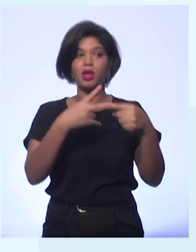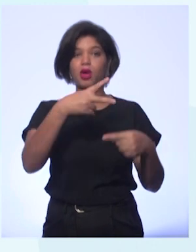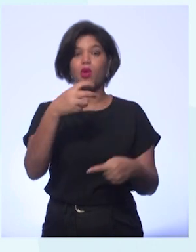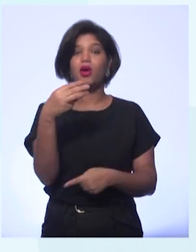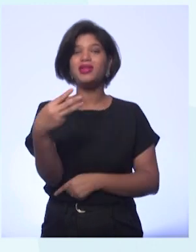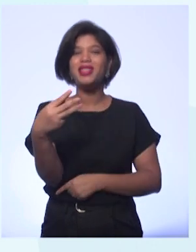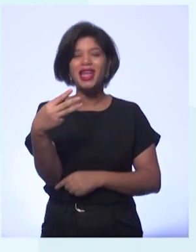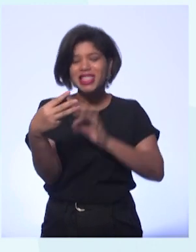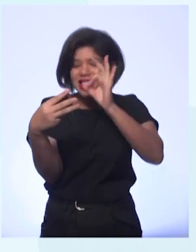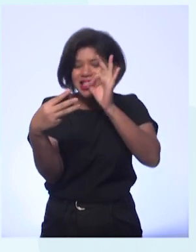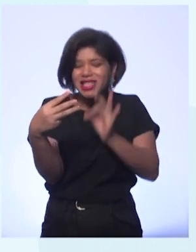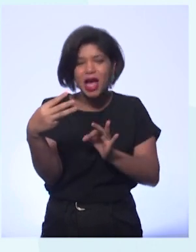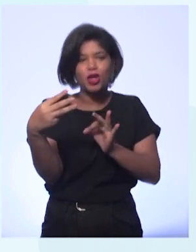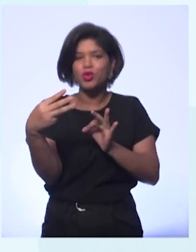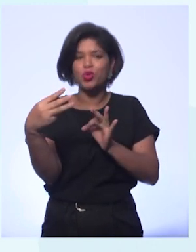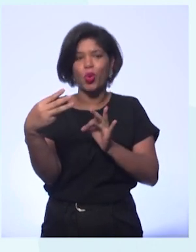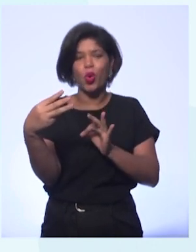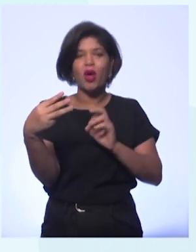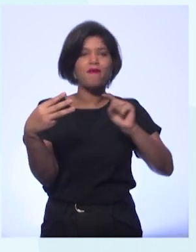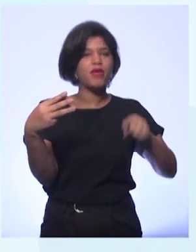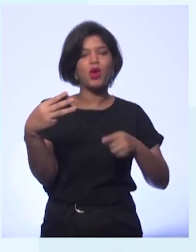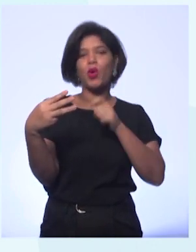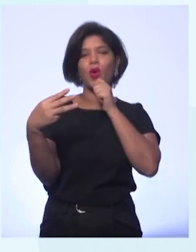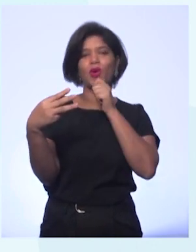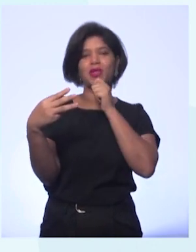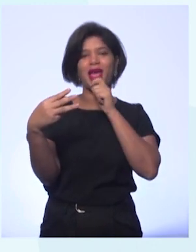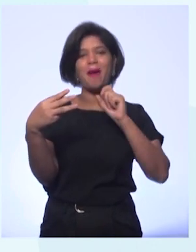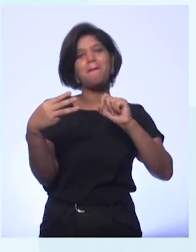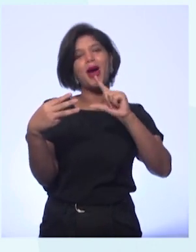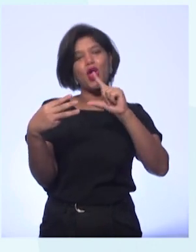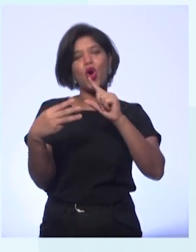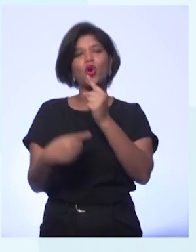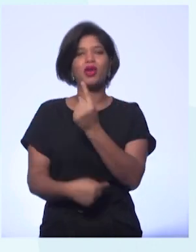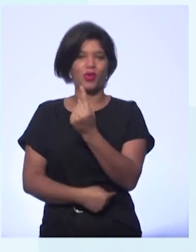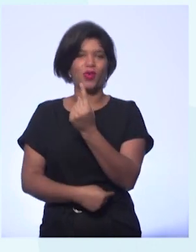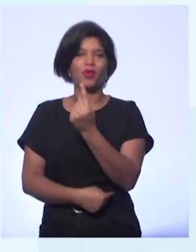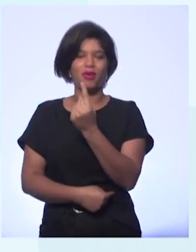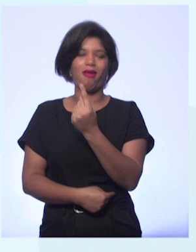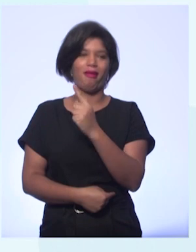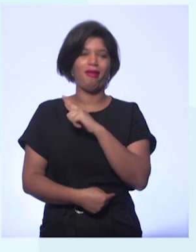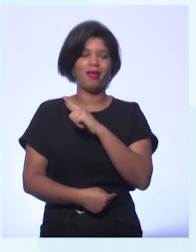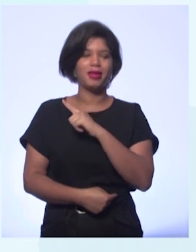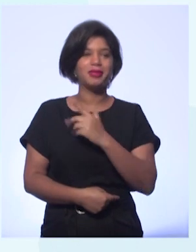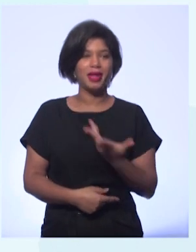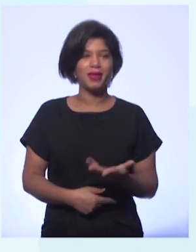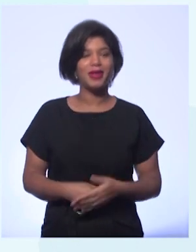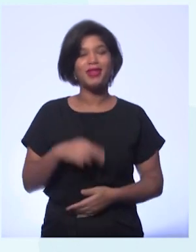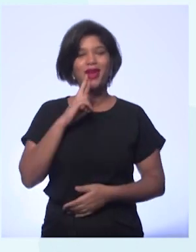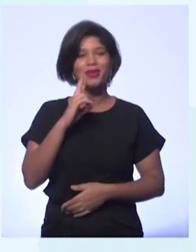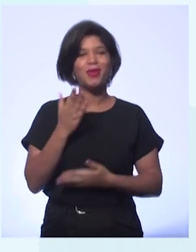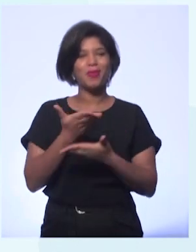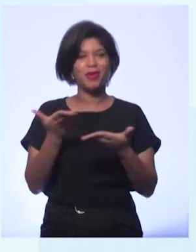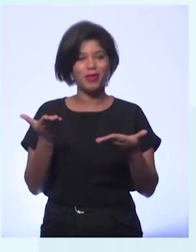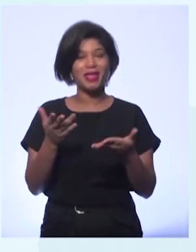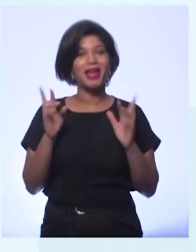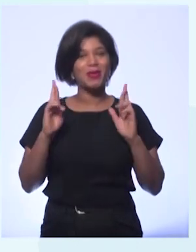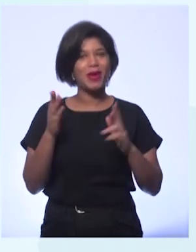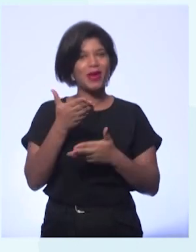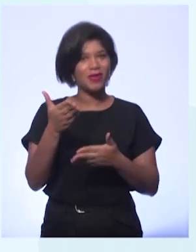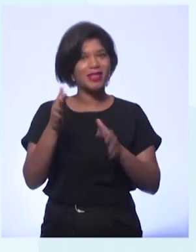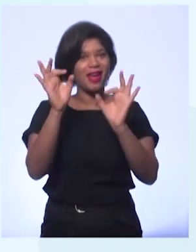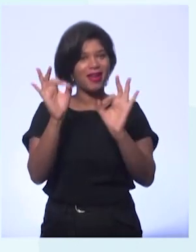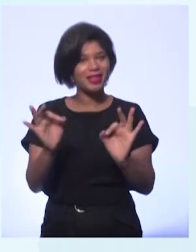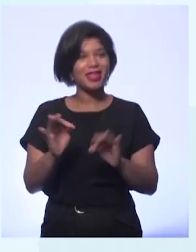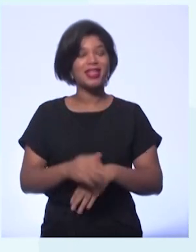3 exatamente, o inteiro 3. Então, é maior que 1 inteiro. 3 é maior que 1, né? Então, tá aí a resolução. Espero que vocês tenham